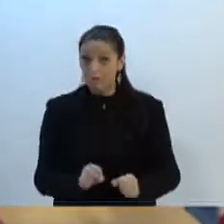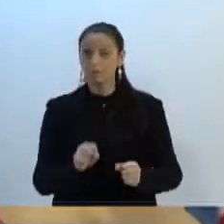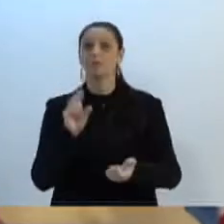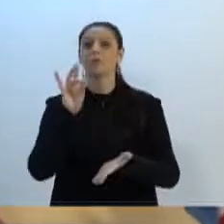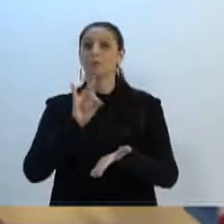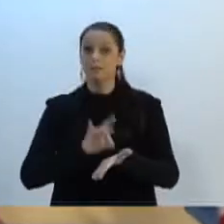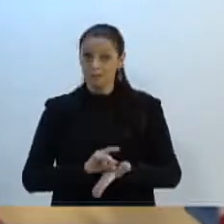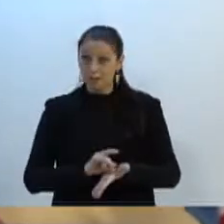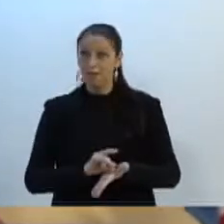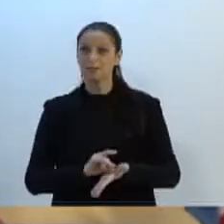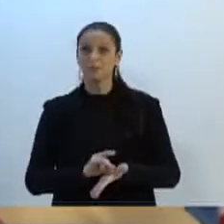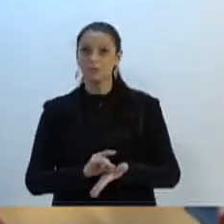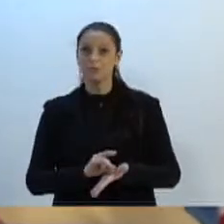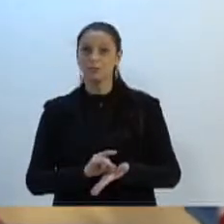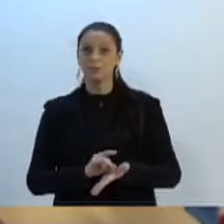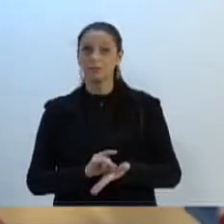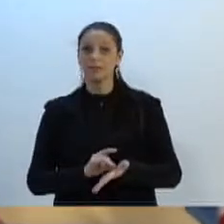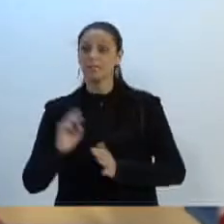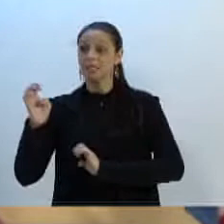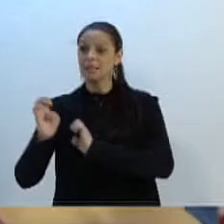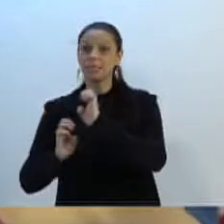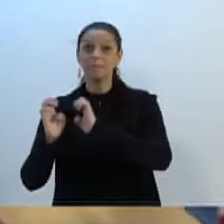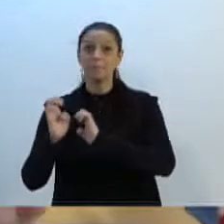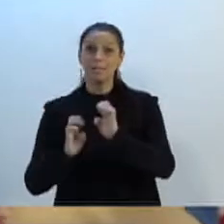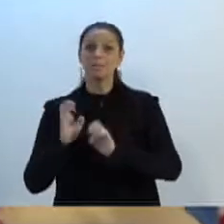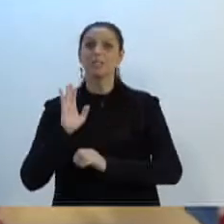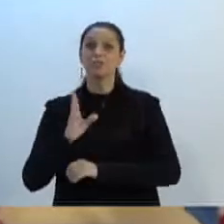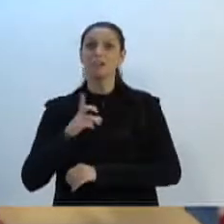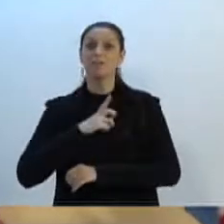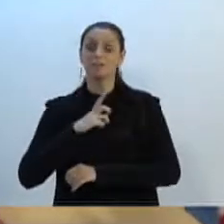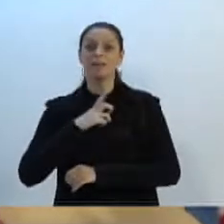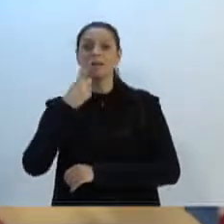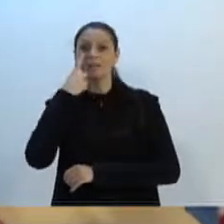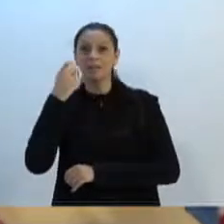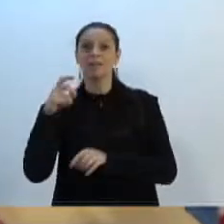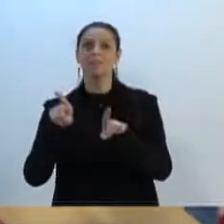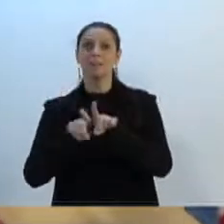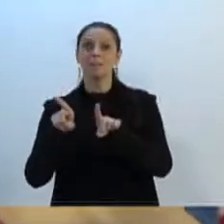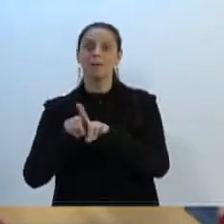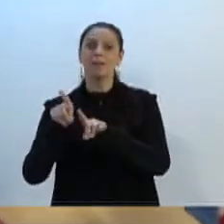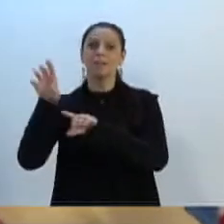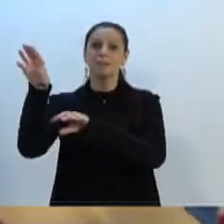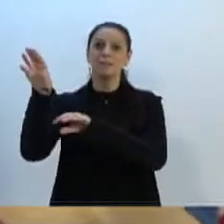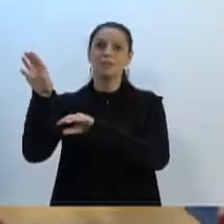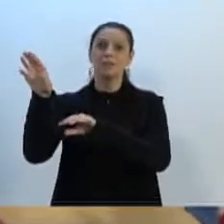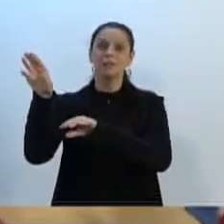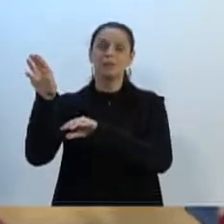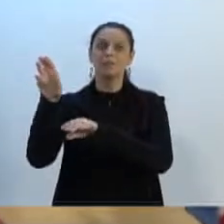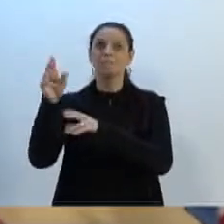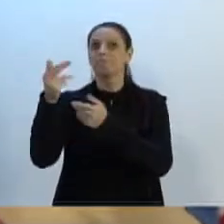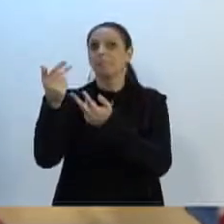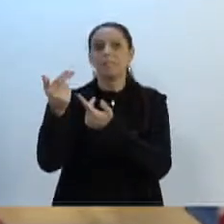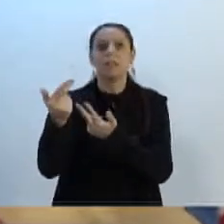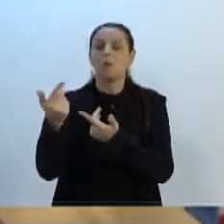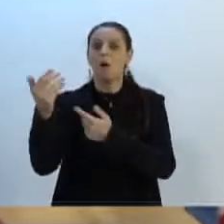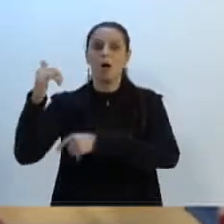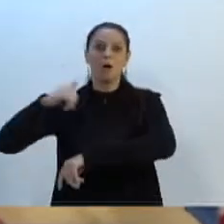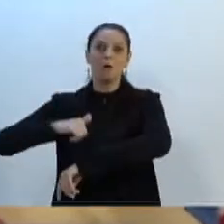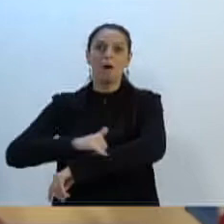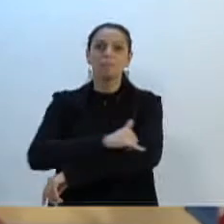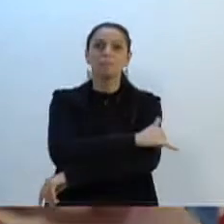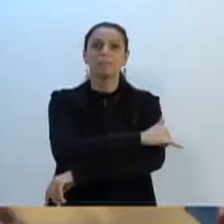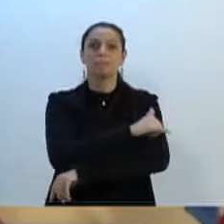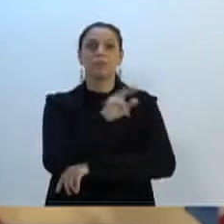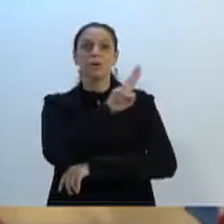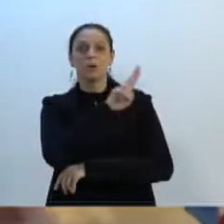operacionalizado através das empresas que já têm interesse de trazer para cá, como se fosse uma Azul já em funcionamento, com